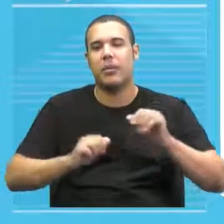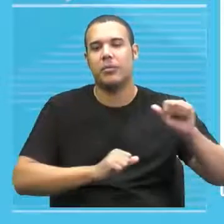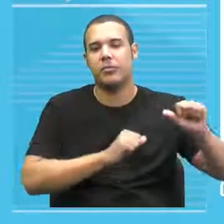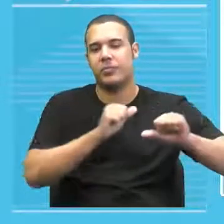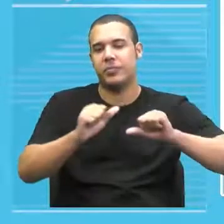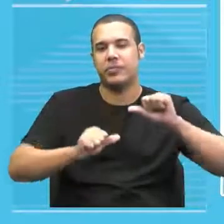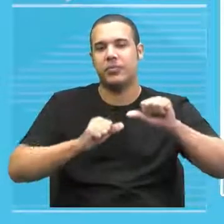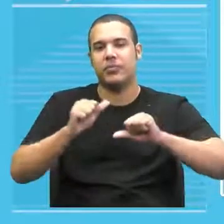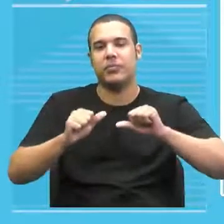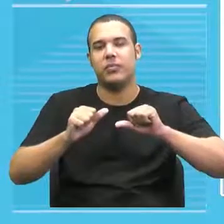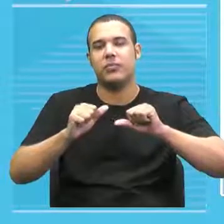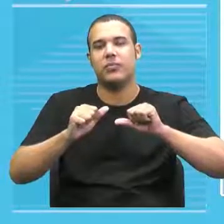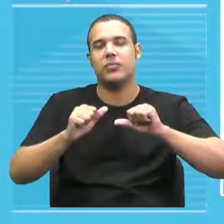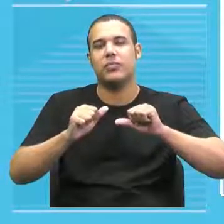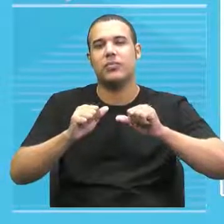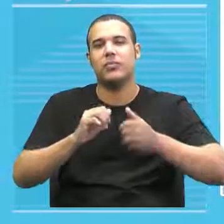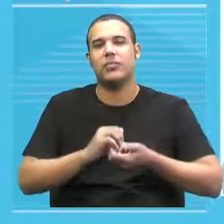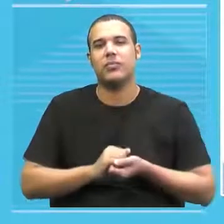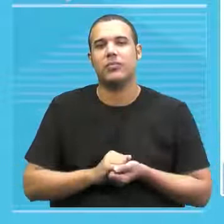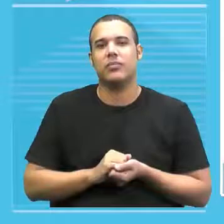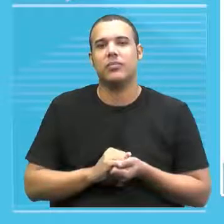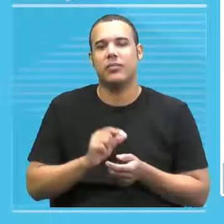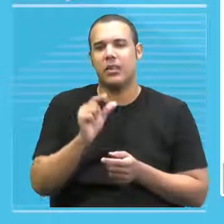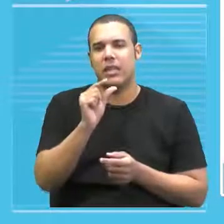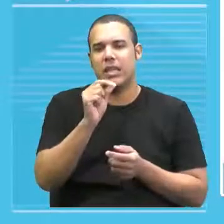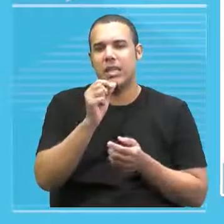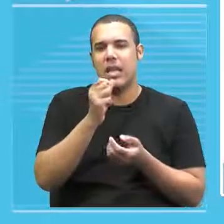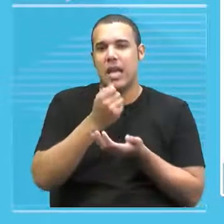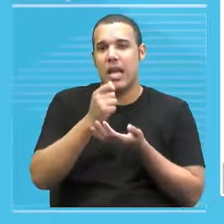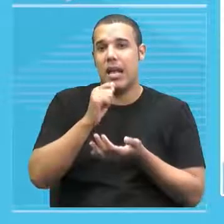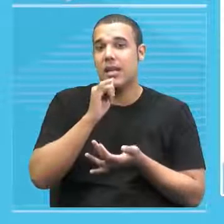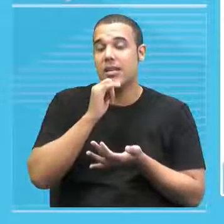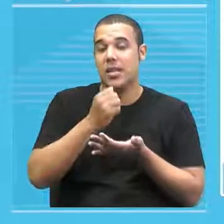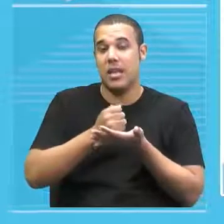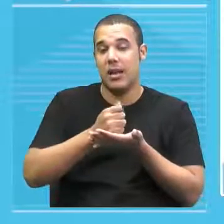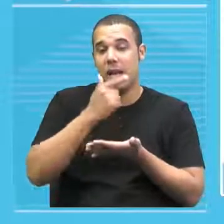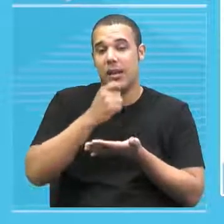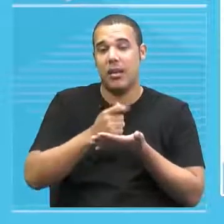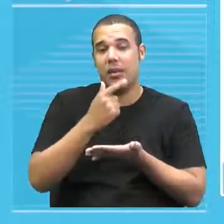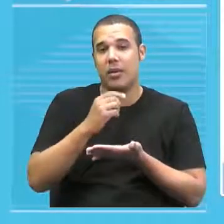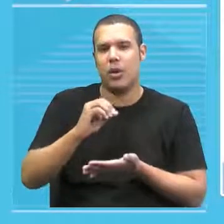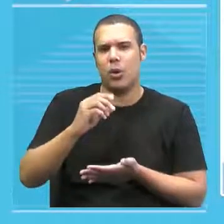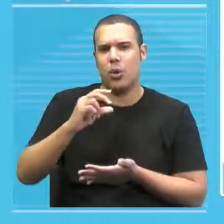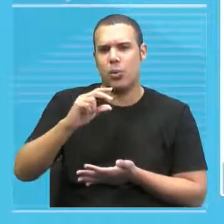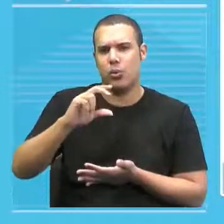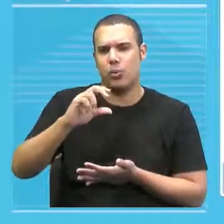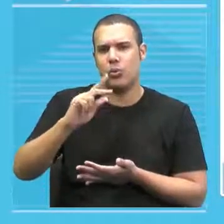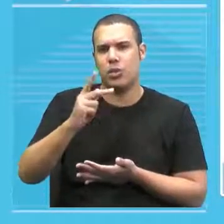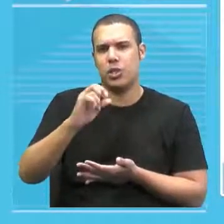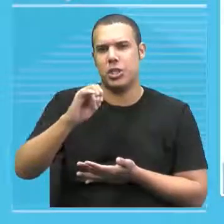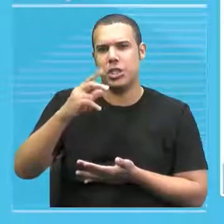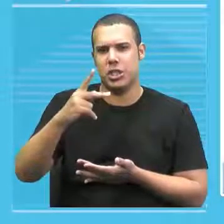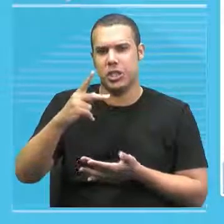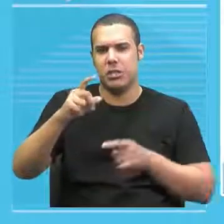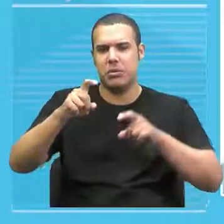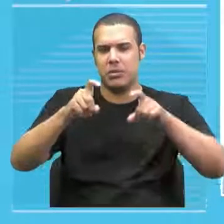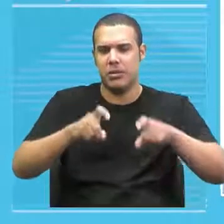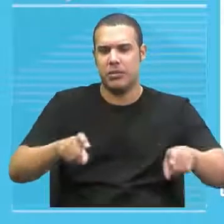transformada em aquelas cápsulas de remédio em chip de computador